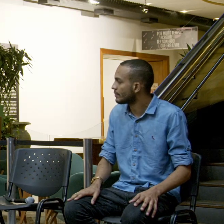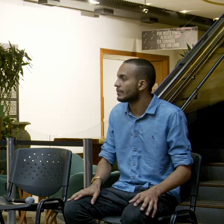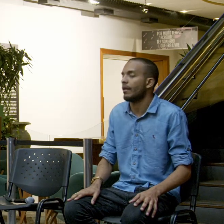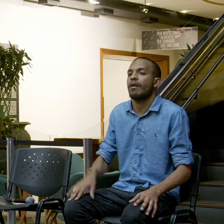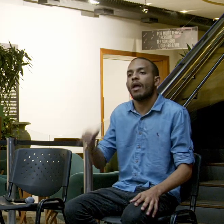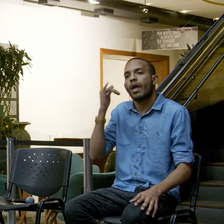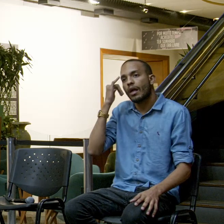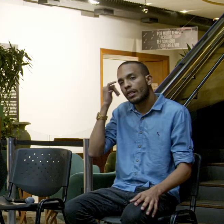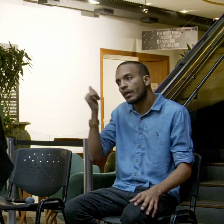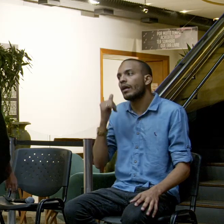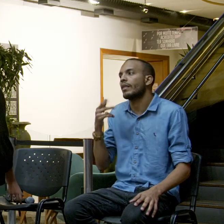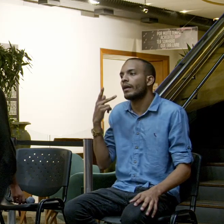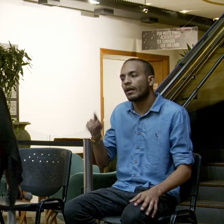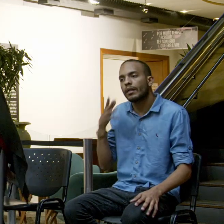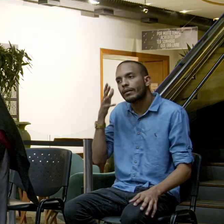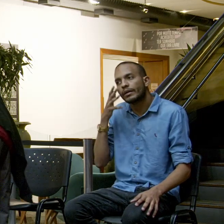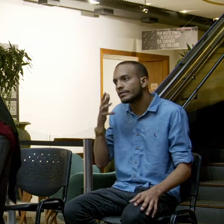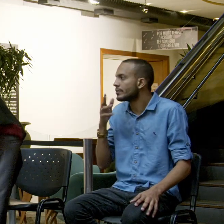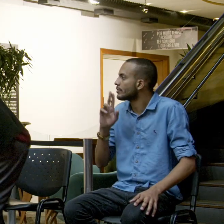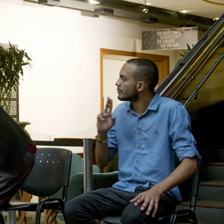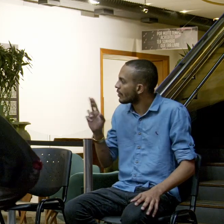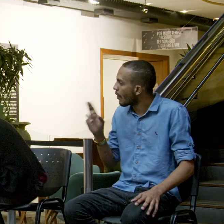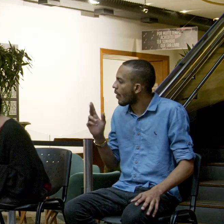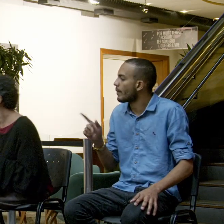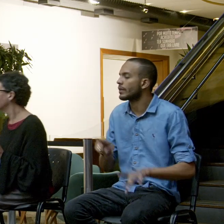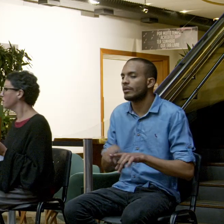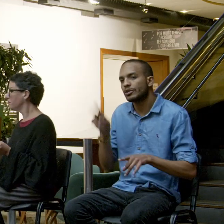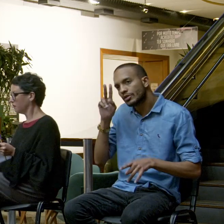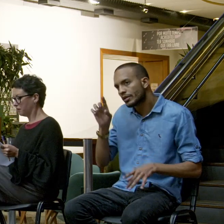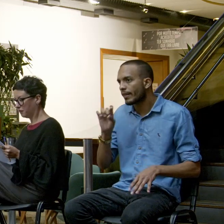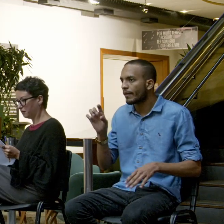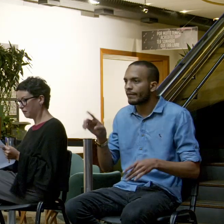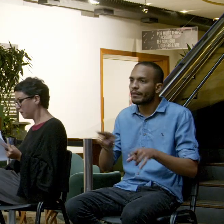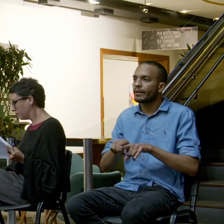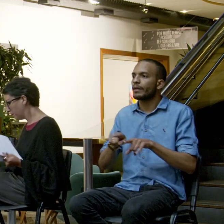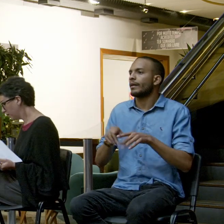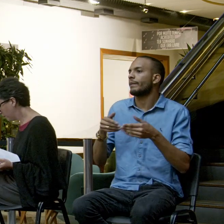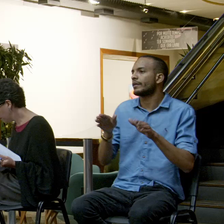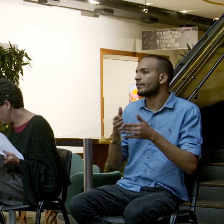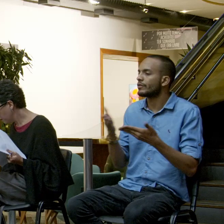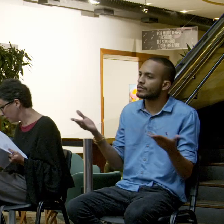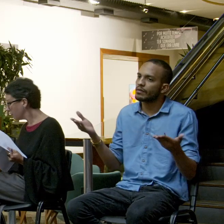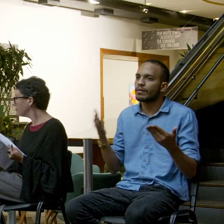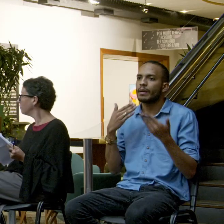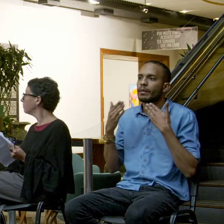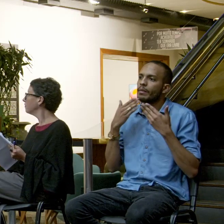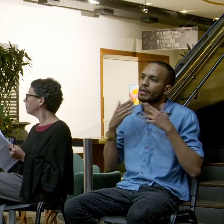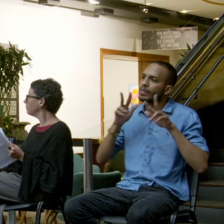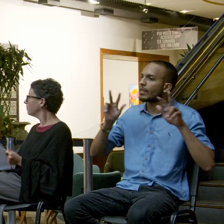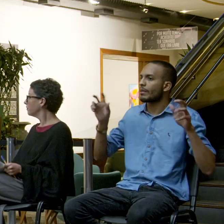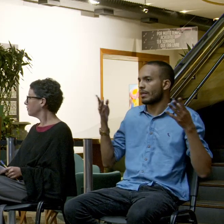A ideia da mesa, a gente vai ter uma apresentação de cada uma das convidadas e depois abrimos para vocês, para a gente fazer um debate sobre